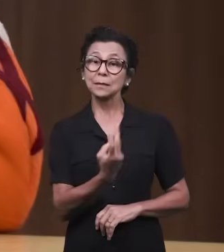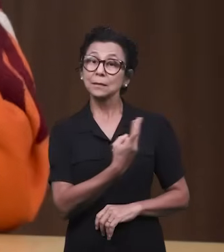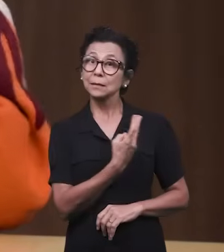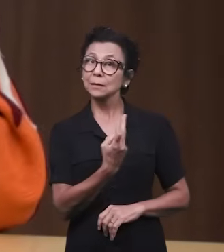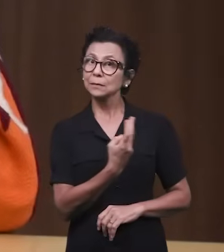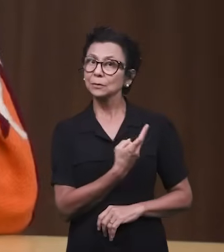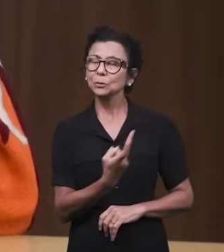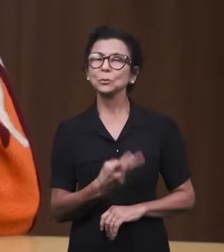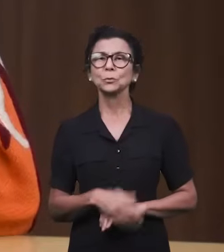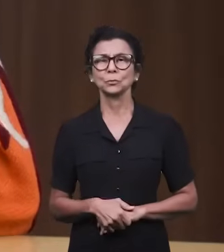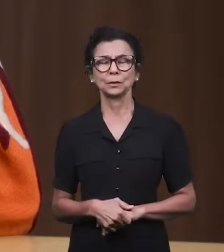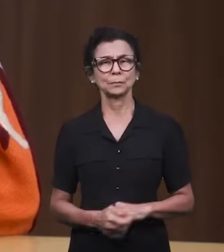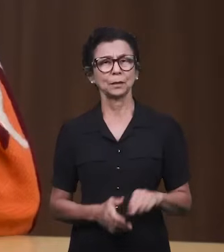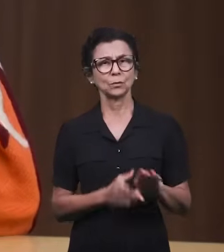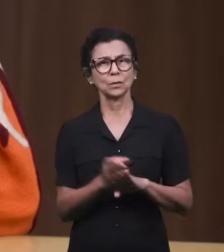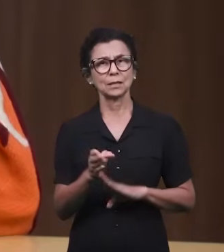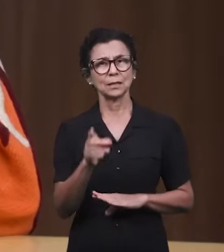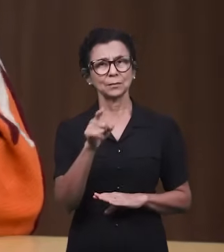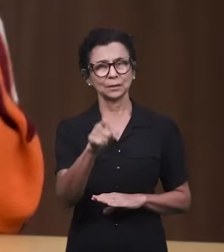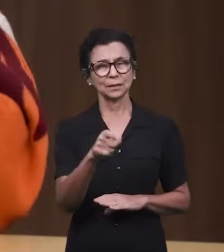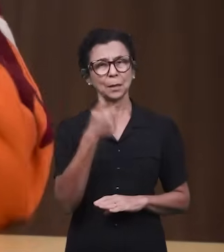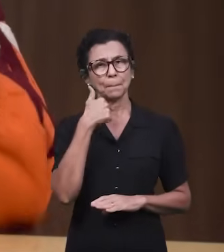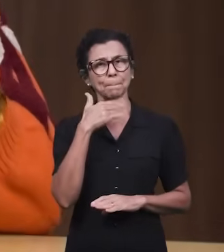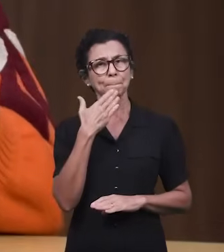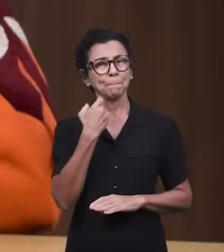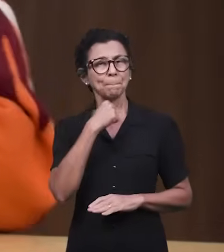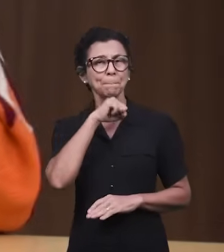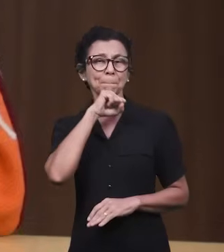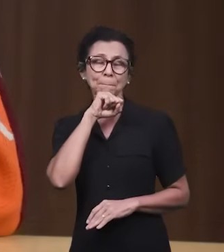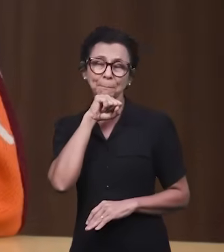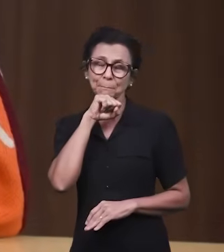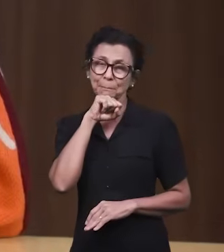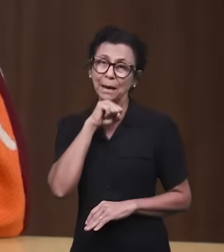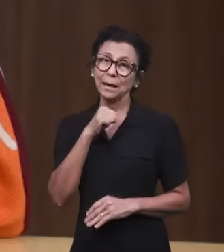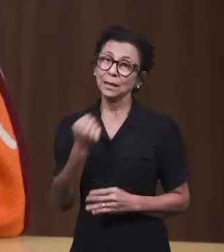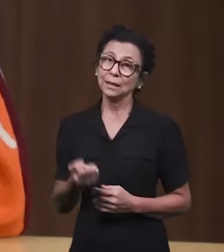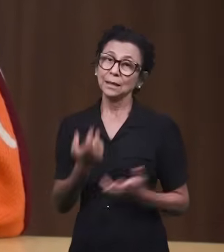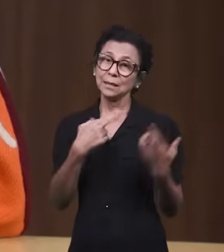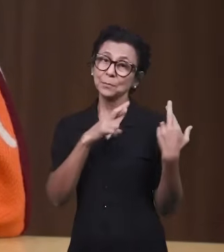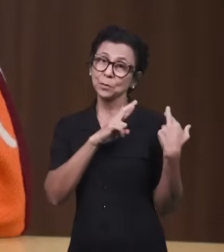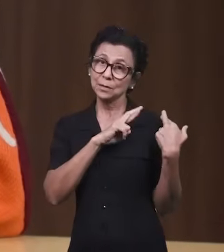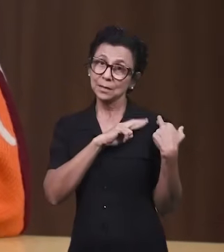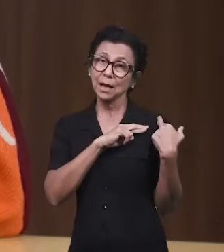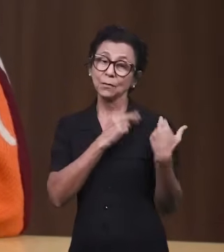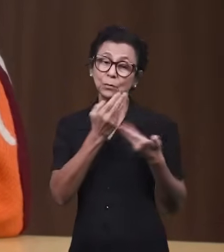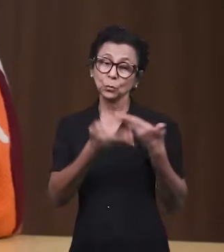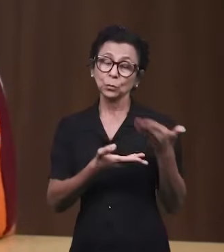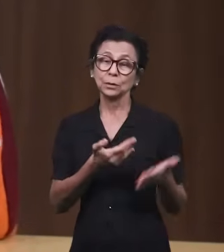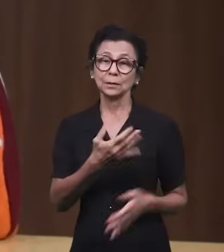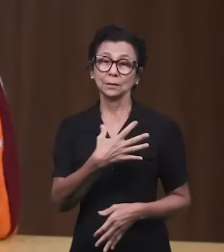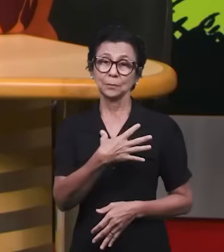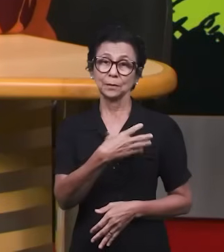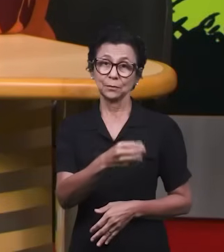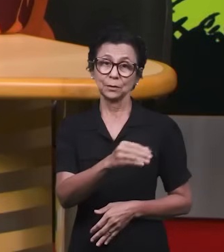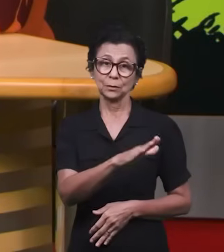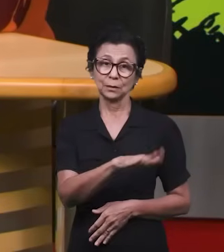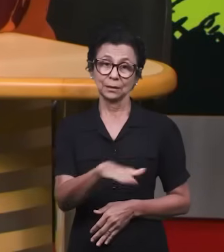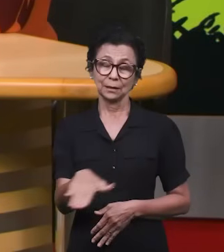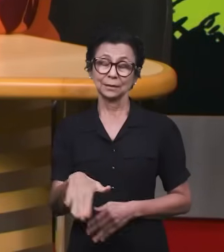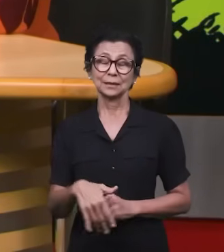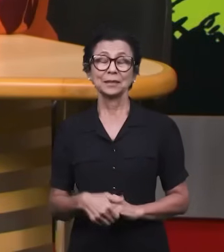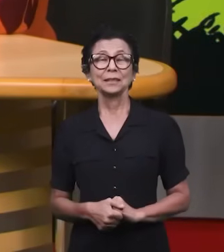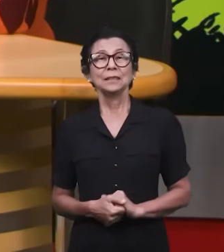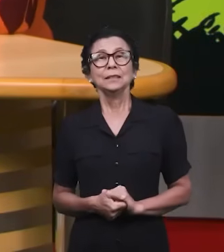para orientar você, pai, mãe, cuidadora das crianças que nos acompanham. Podemos começar? Quem